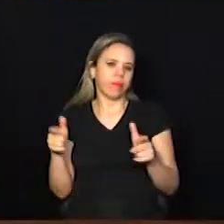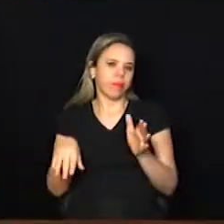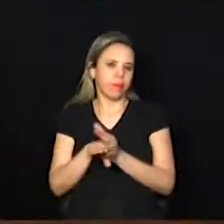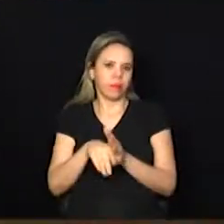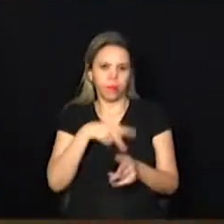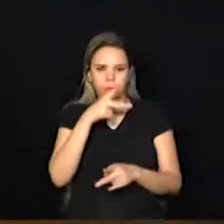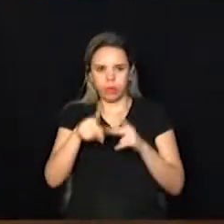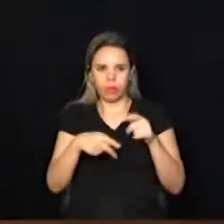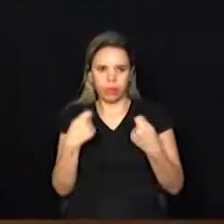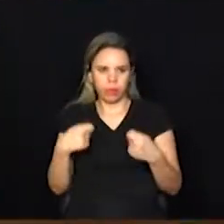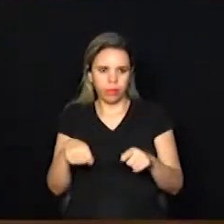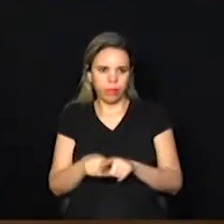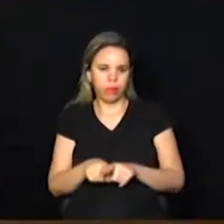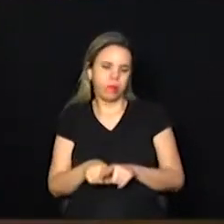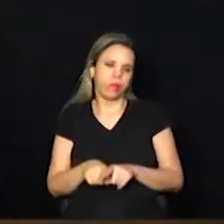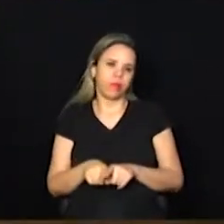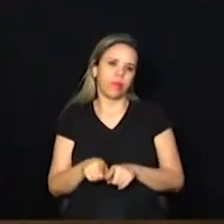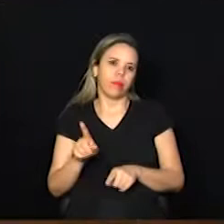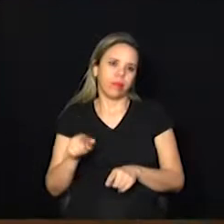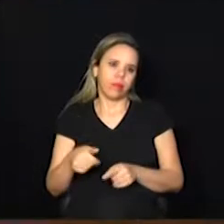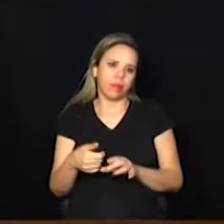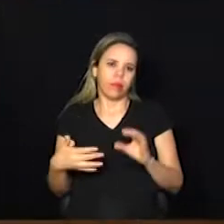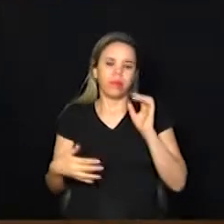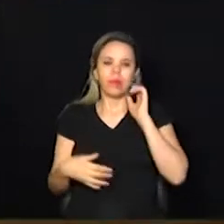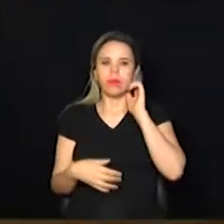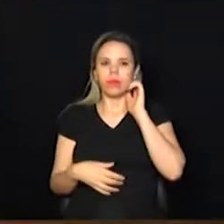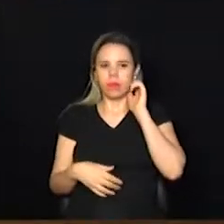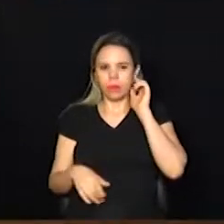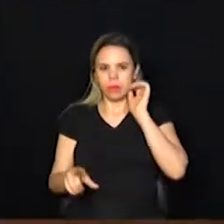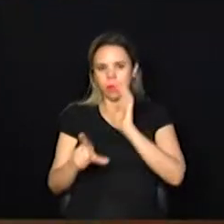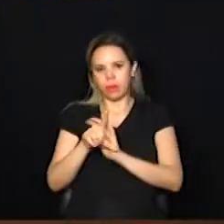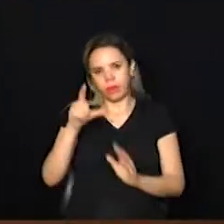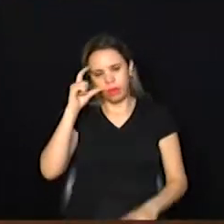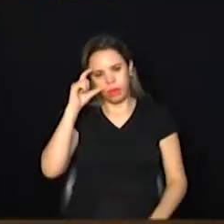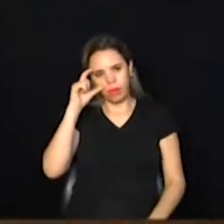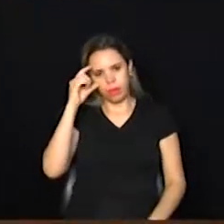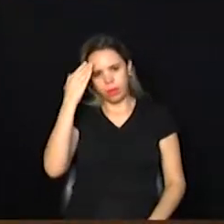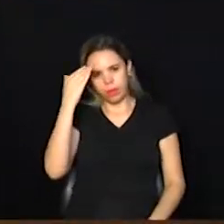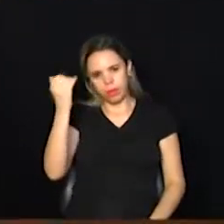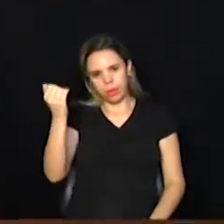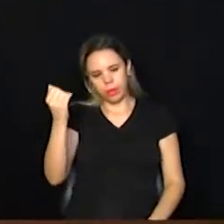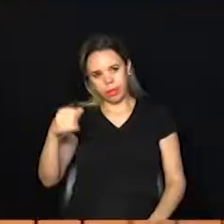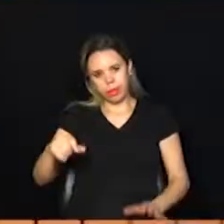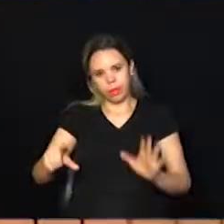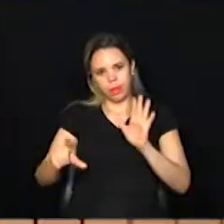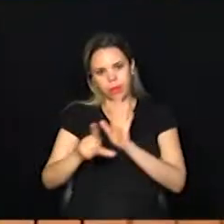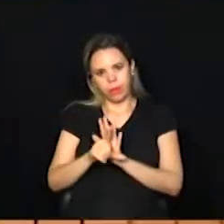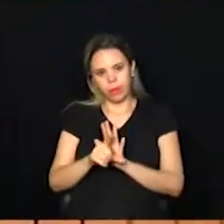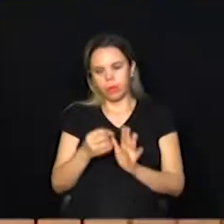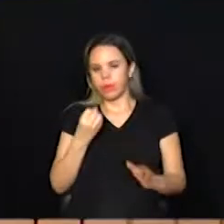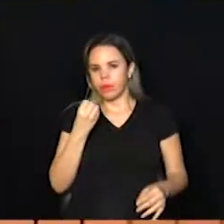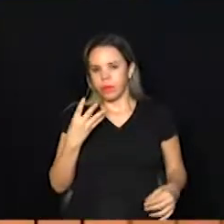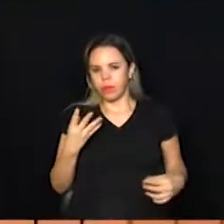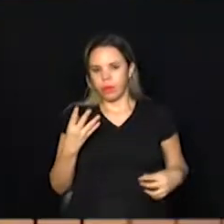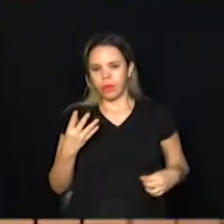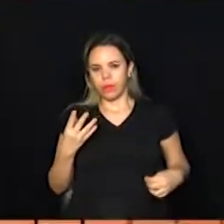que é a realidade. Então, essa é uma característica da Lei Maria da Penha, né? Por isso ela é uma lei muito boa, porque é